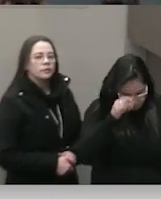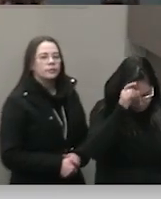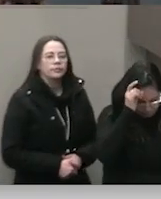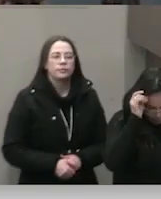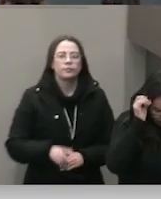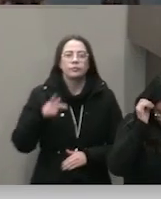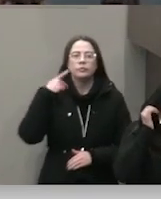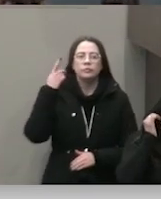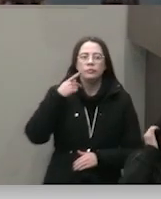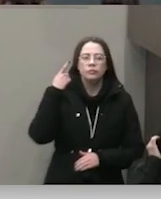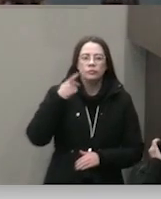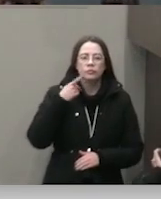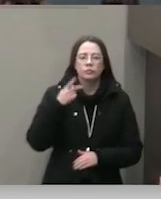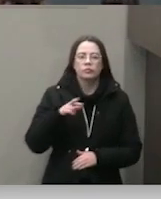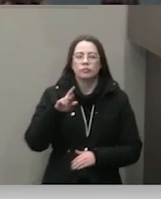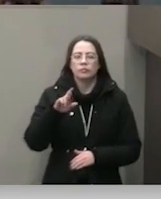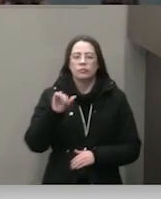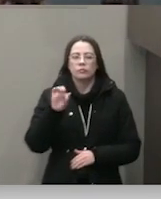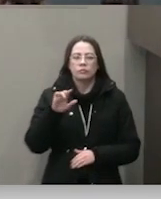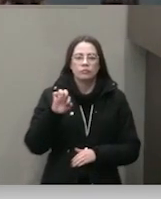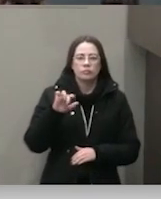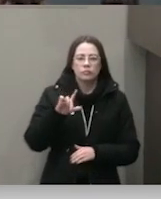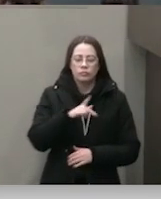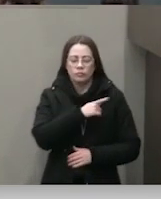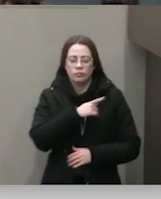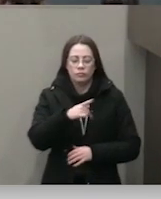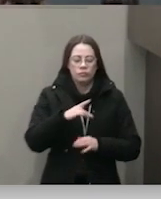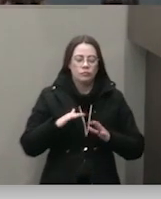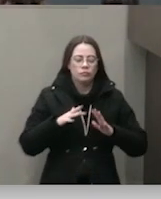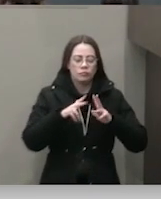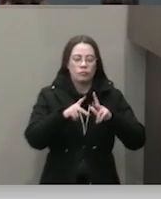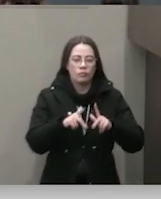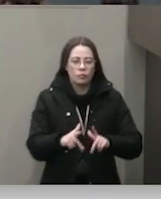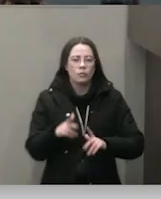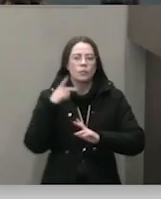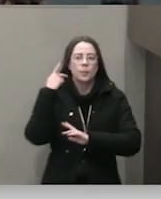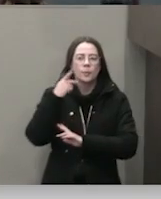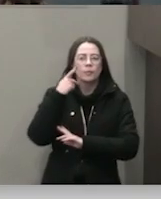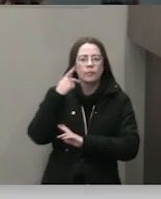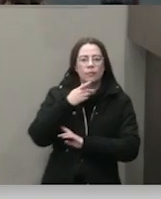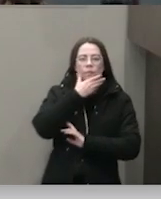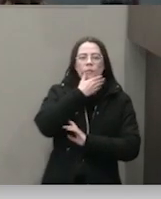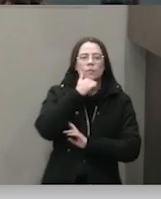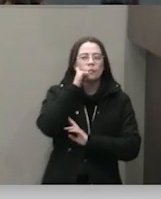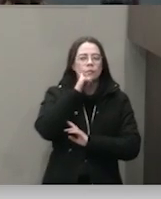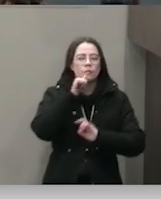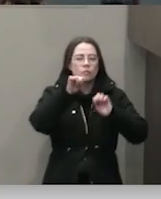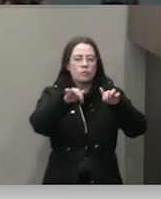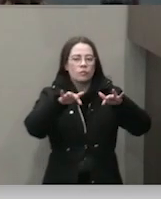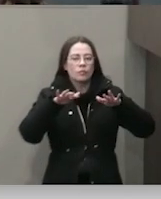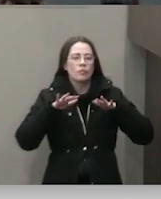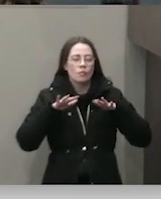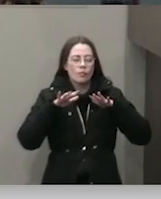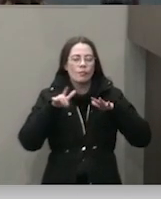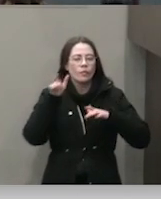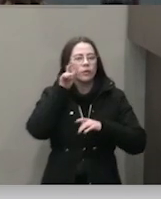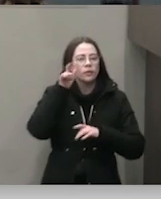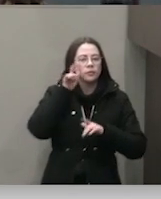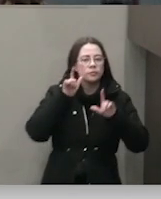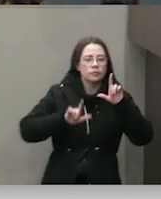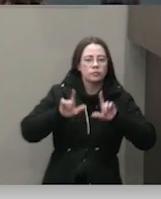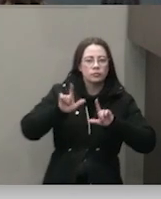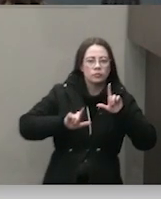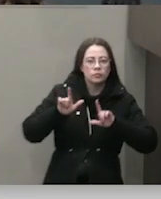Vereador Colucci, presidente interino, vereadores e vereadoras, o público que está presente, o público que nos assiste pela